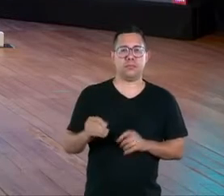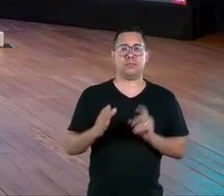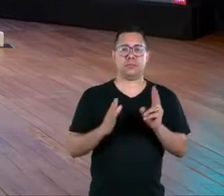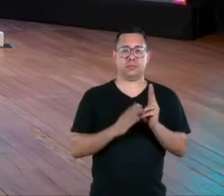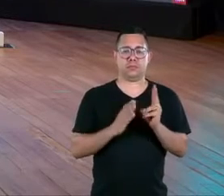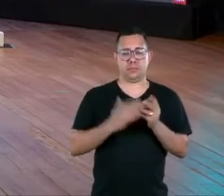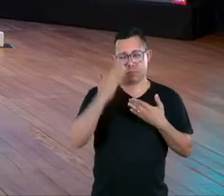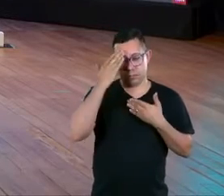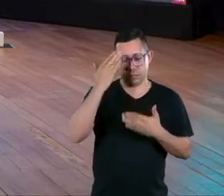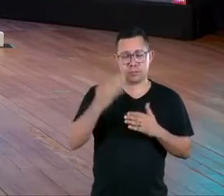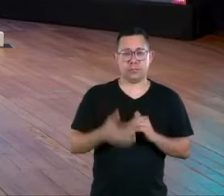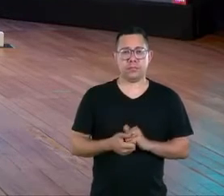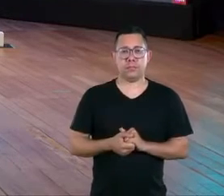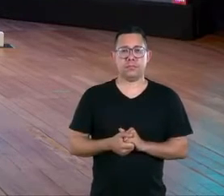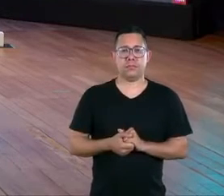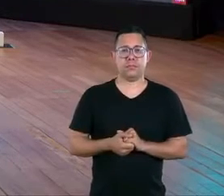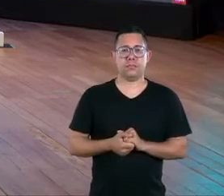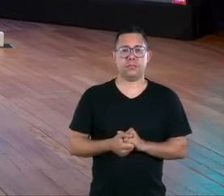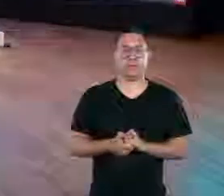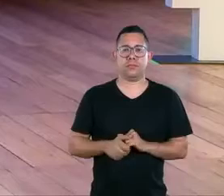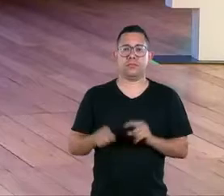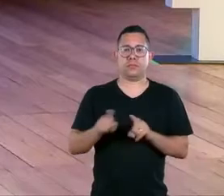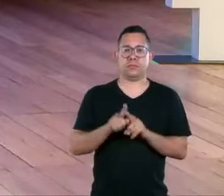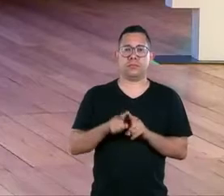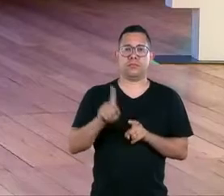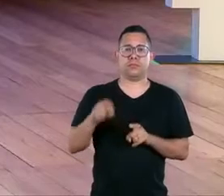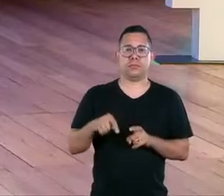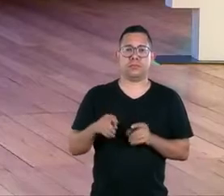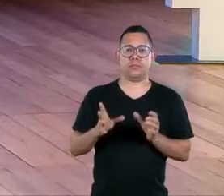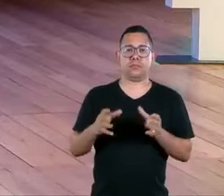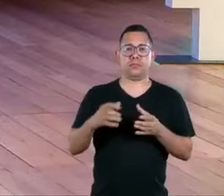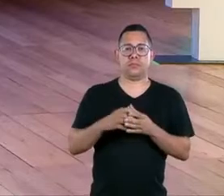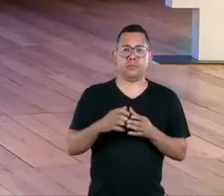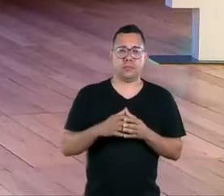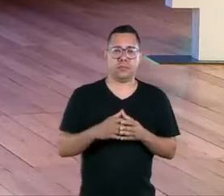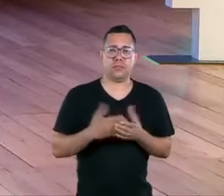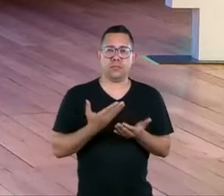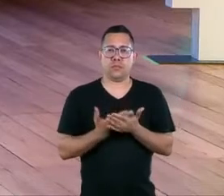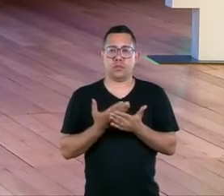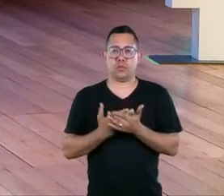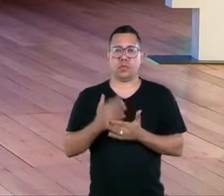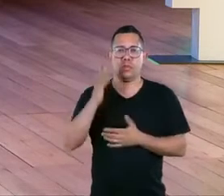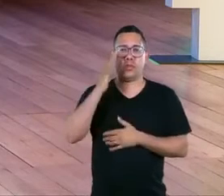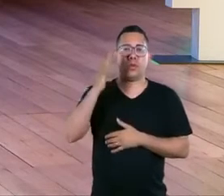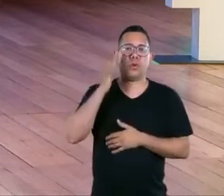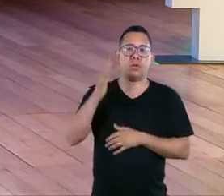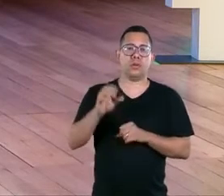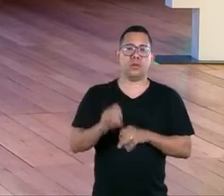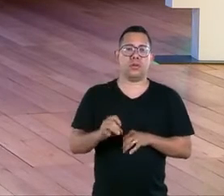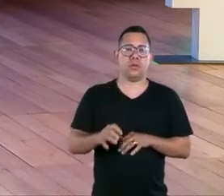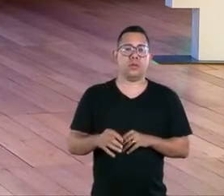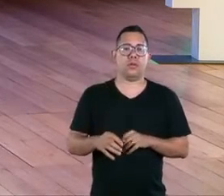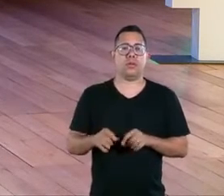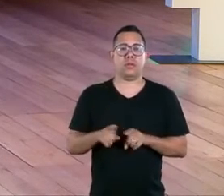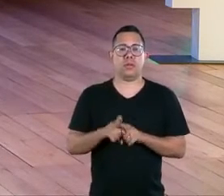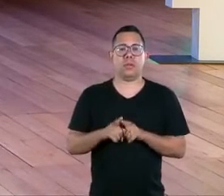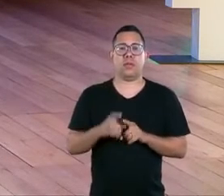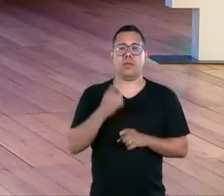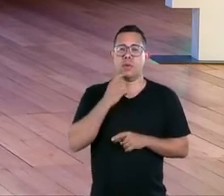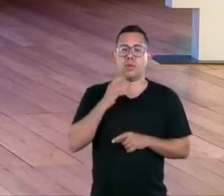PIBID afroindígena. Obrigado. É membro dos grupos de pesquisa Epistemologia e Teorias da Educação, Episteduc,